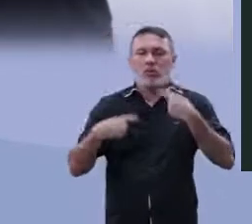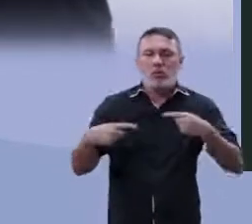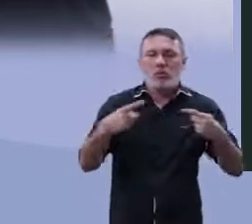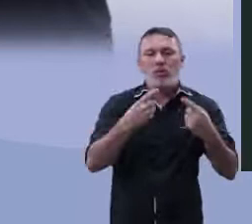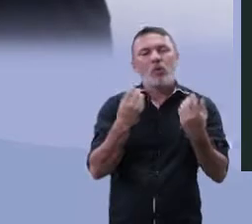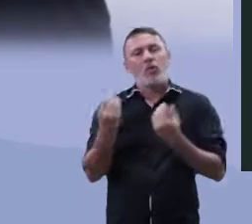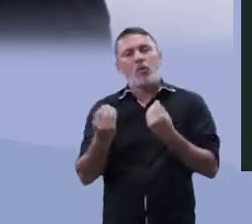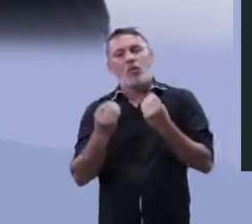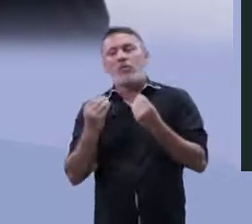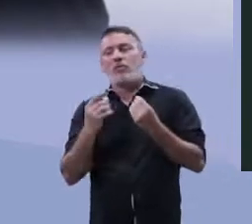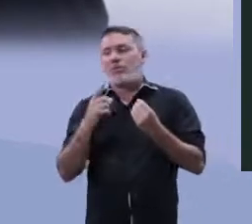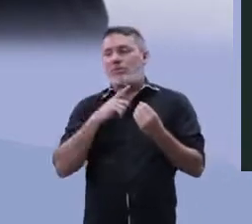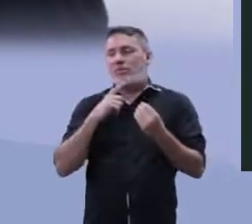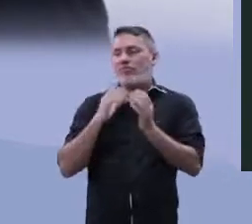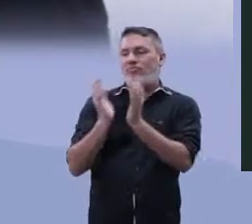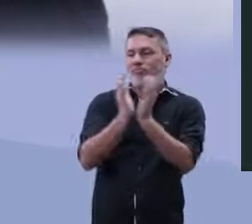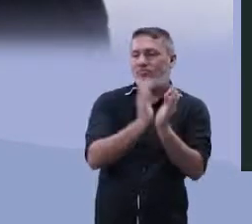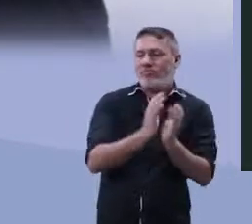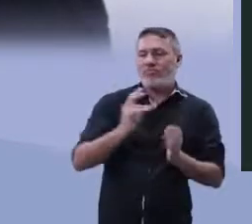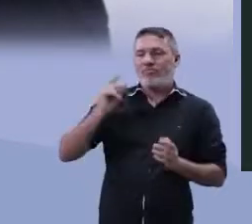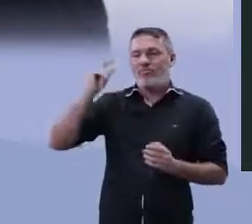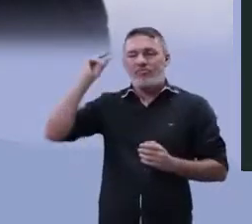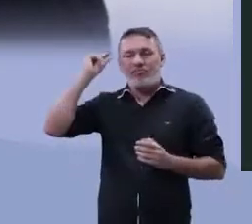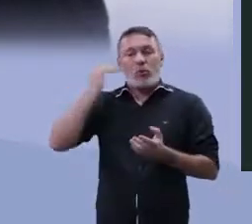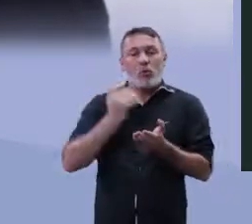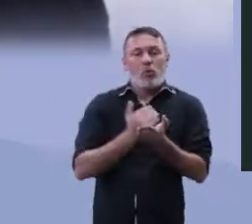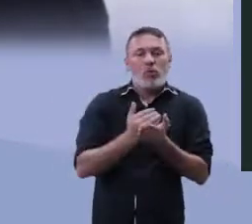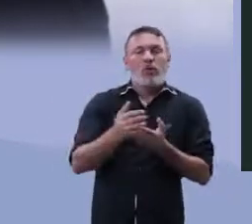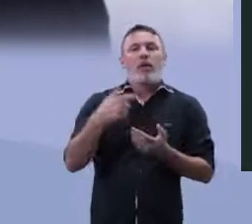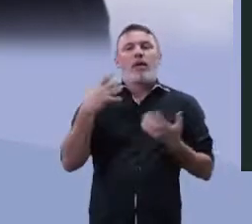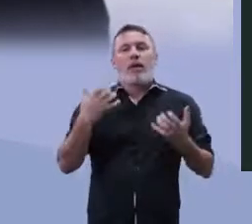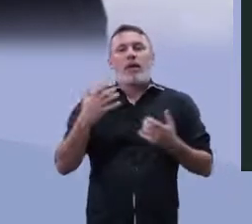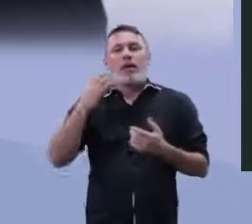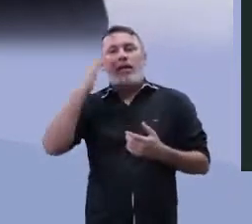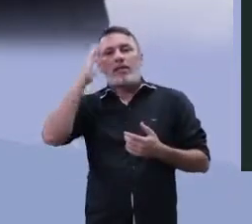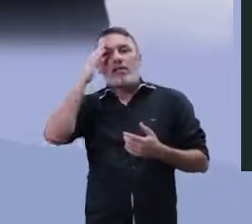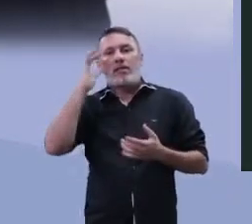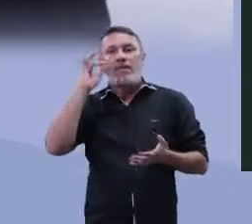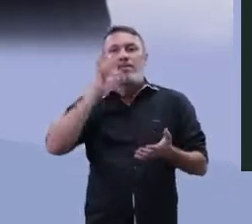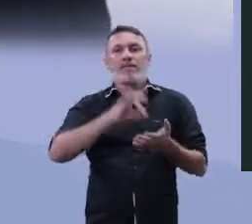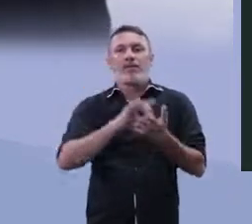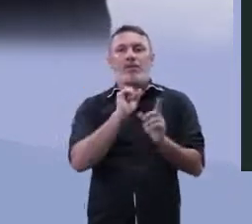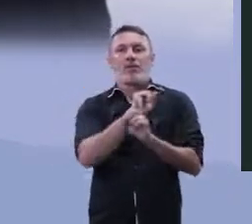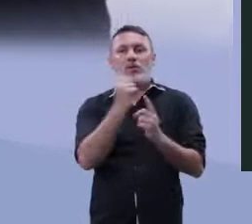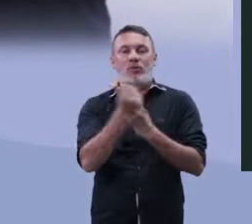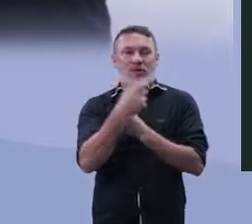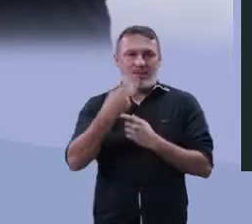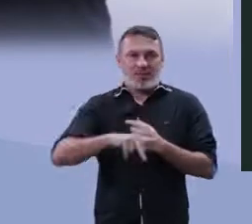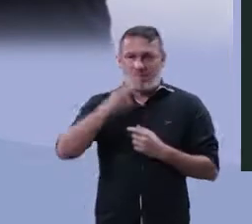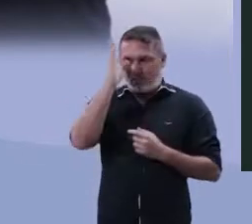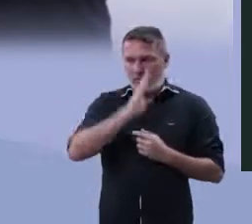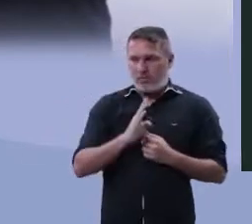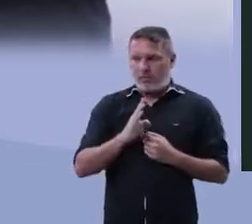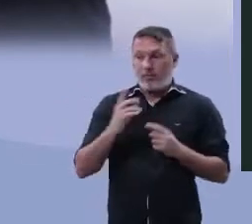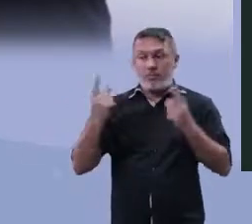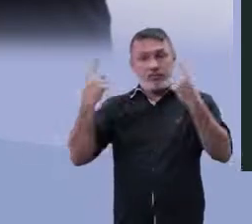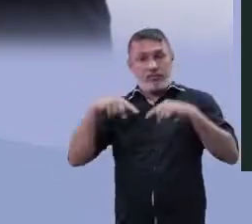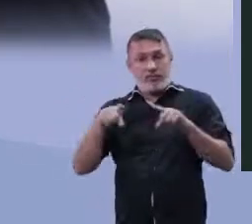de uma discussão do próprio romantismo também, para entender essa realidade social